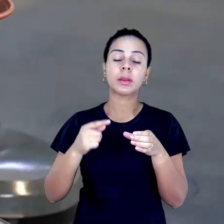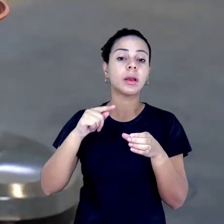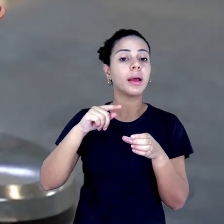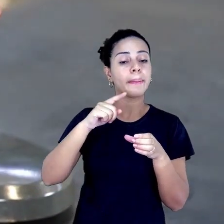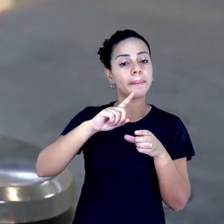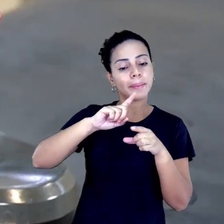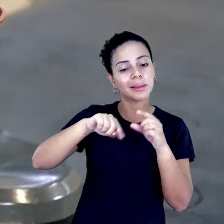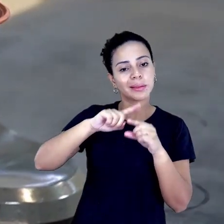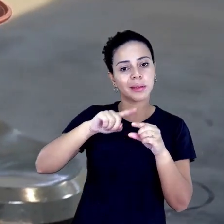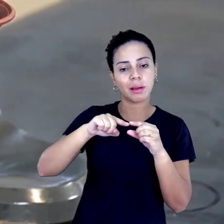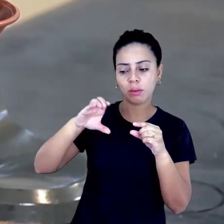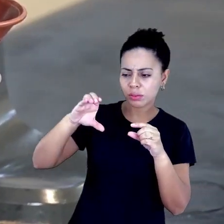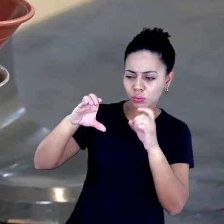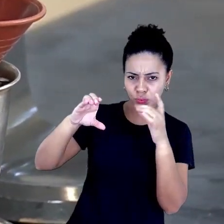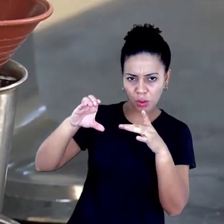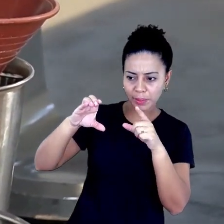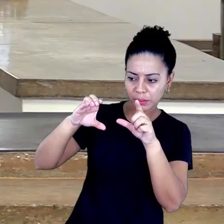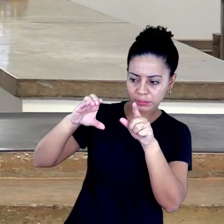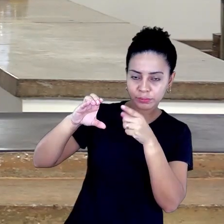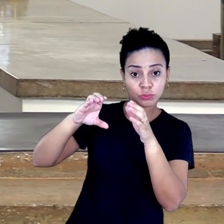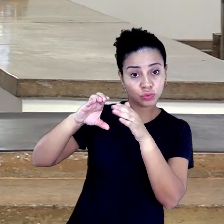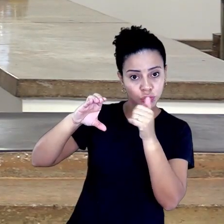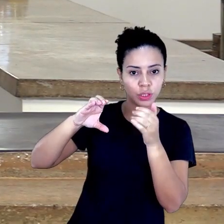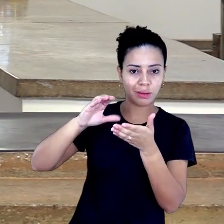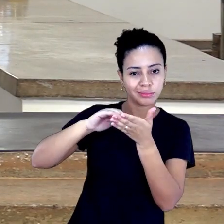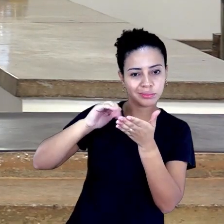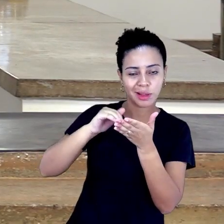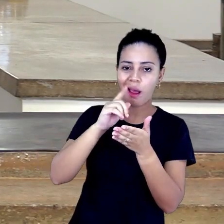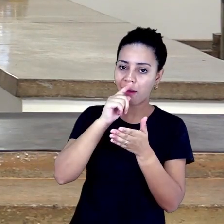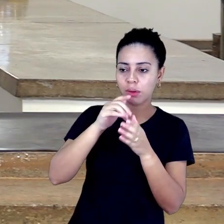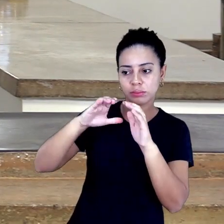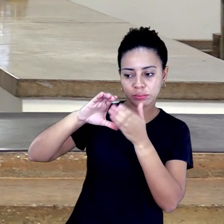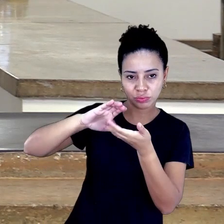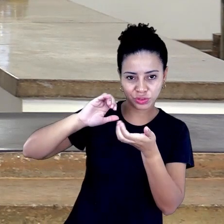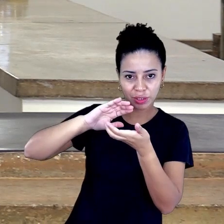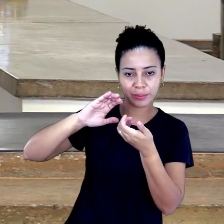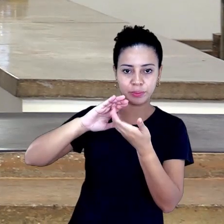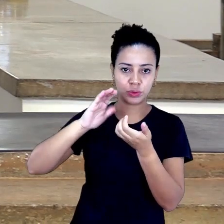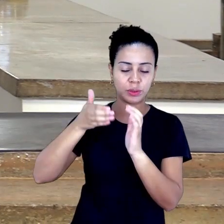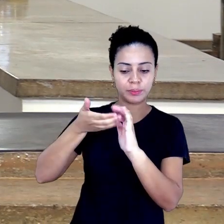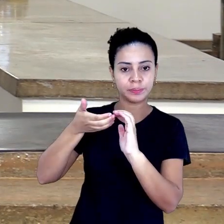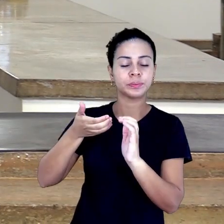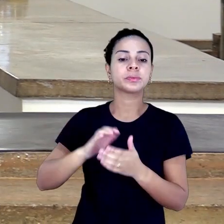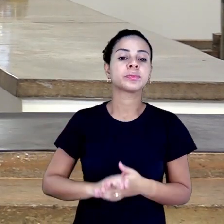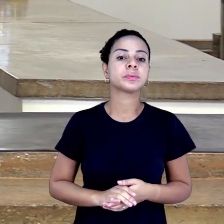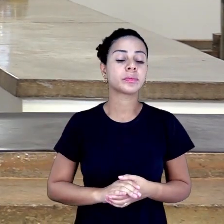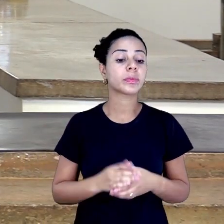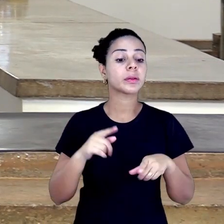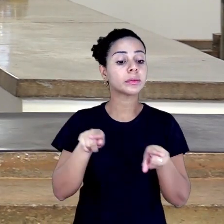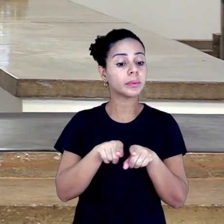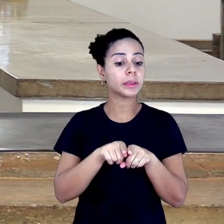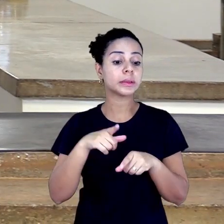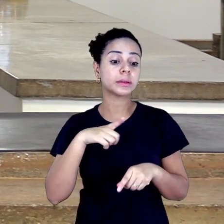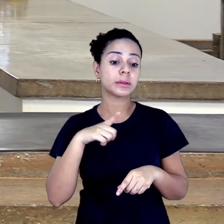da bisnaga, o material aderido ao becker, de modo que a solução fique a cerca de 5 centímetros da borda do copo,